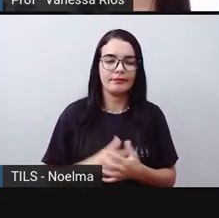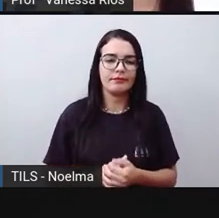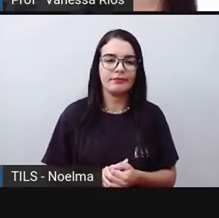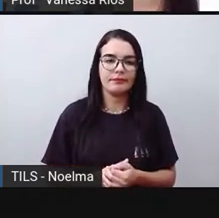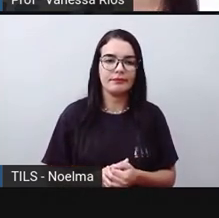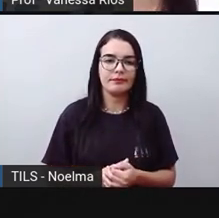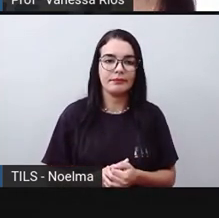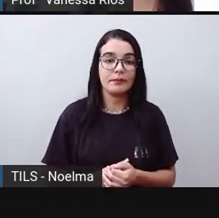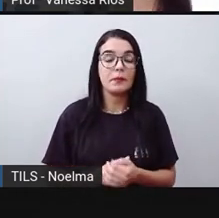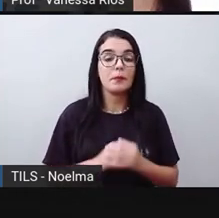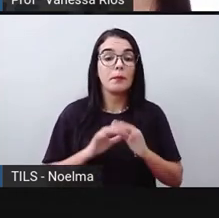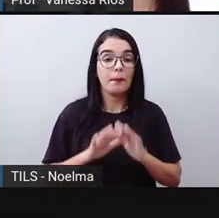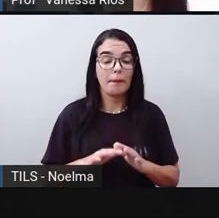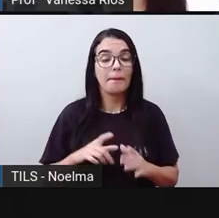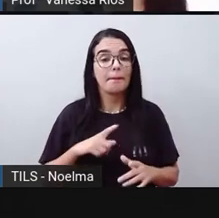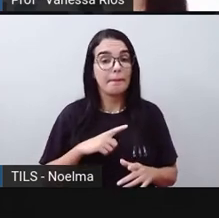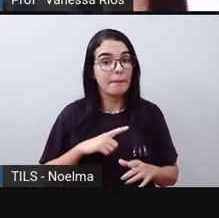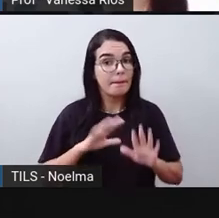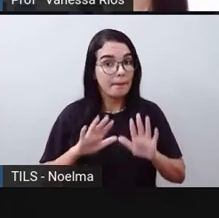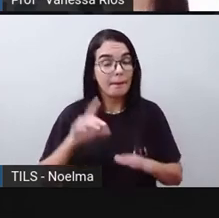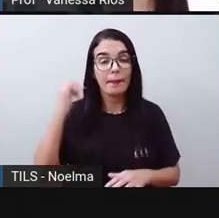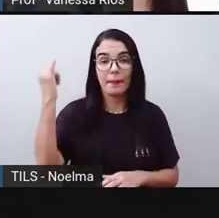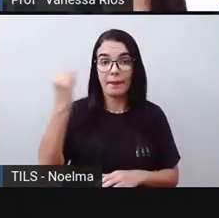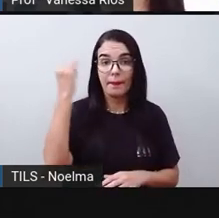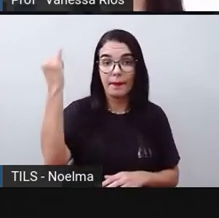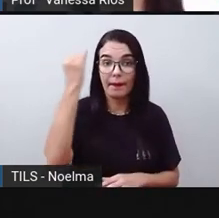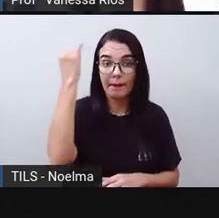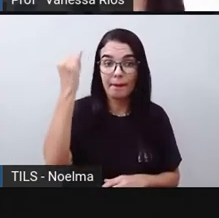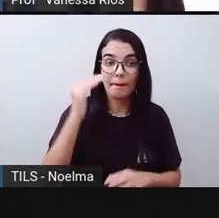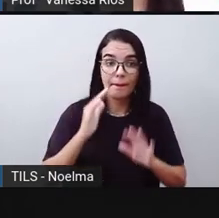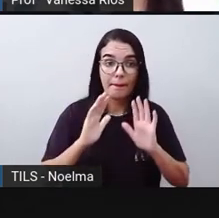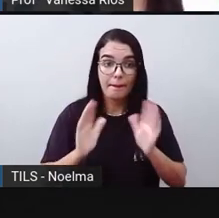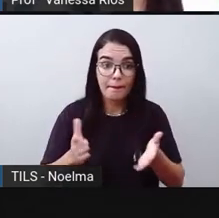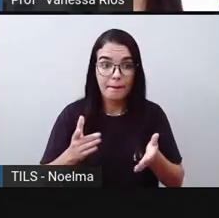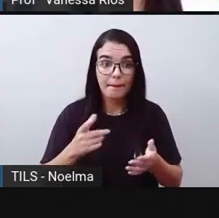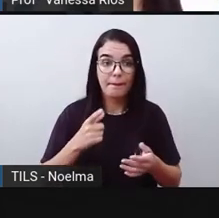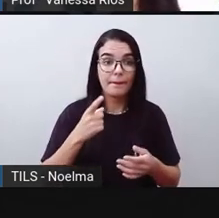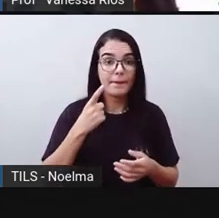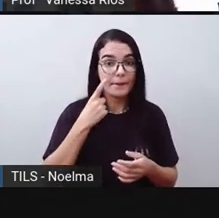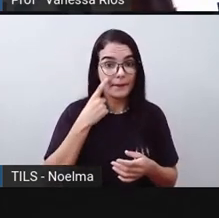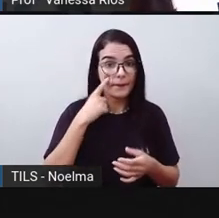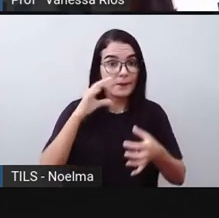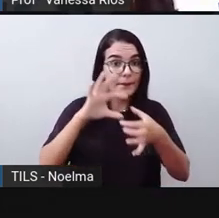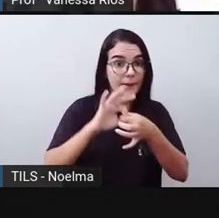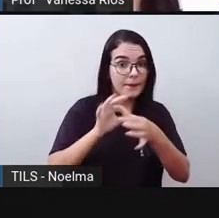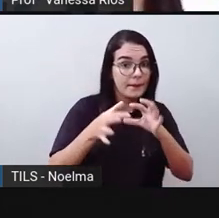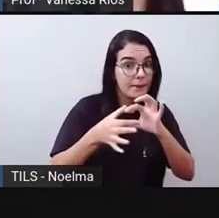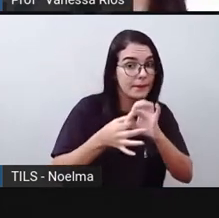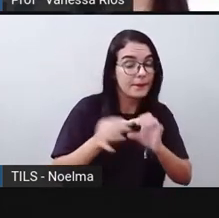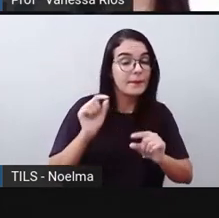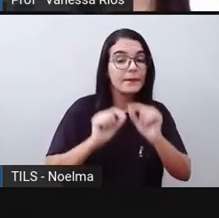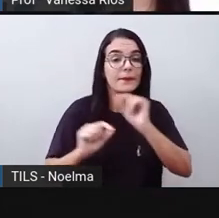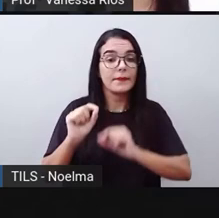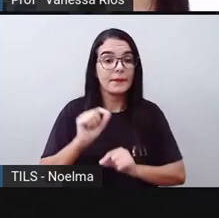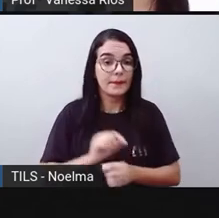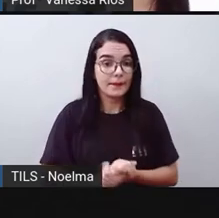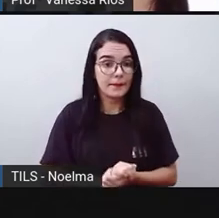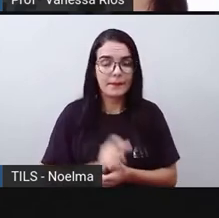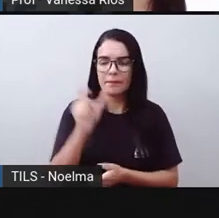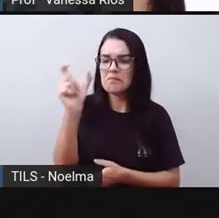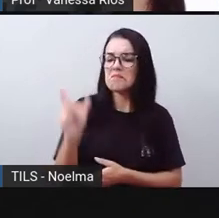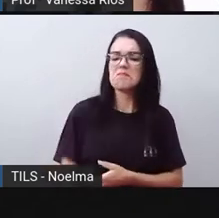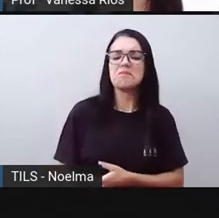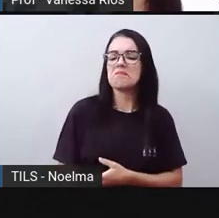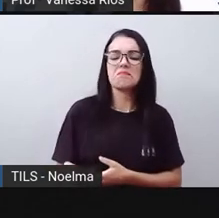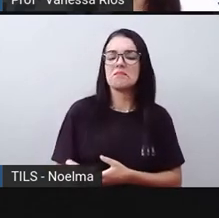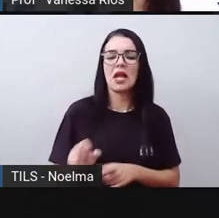E isso está, é muito importante, isso está muito relacionado a justamente esses padrões que a Pro